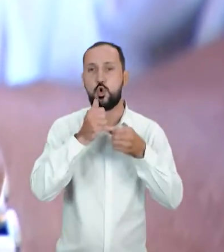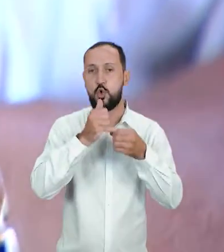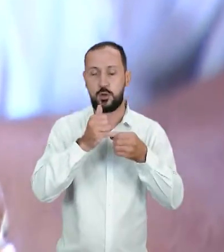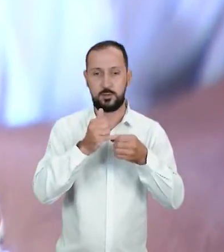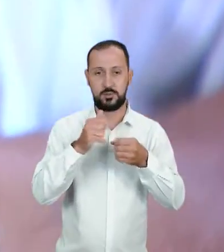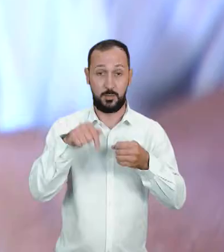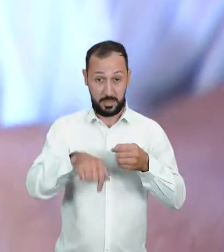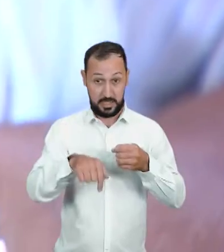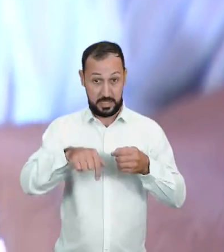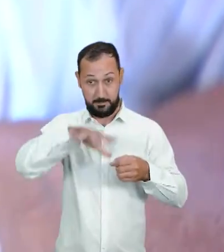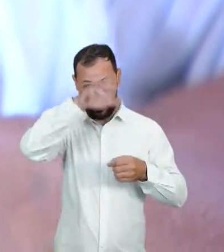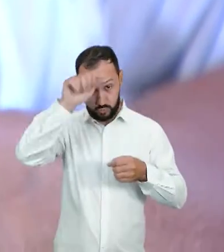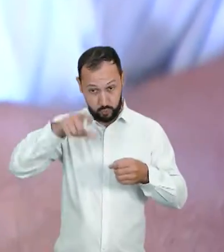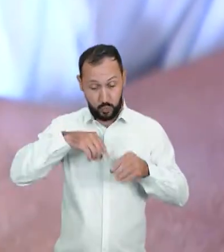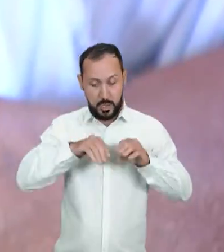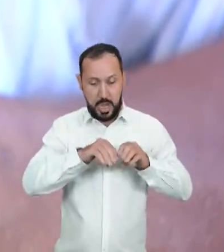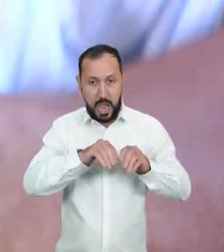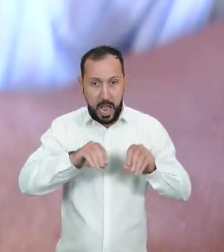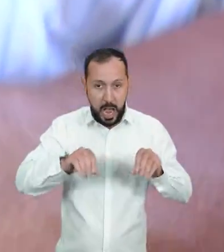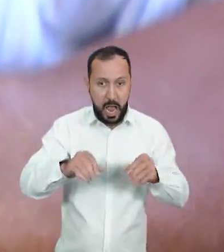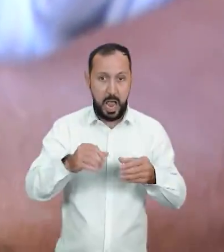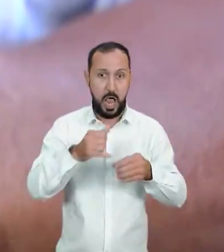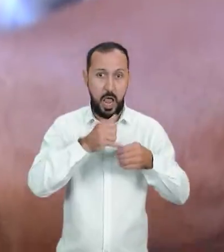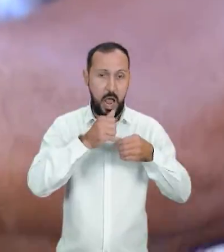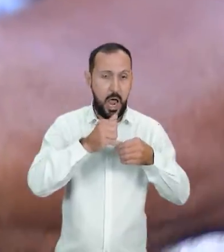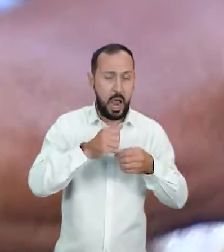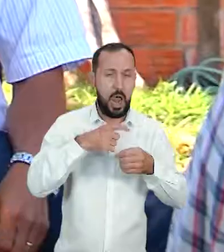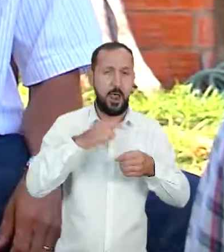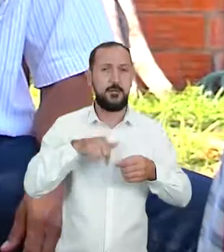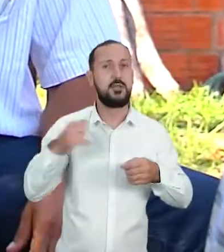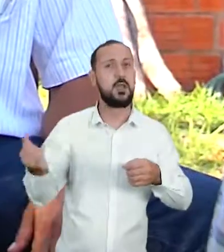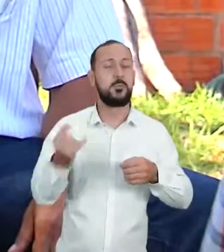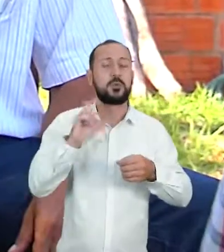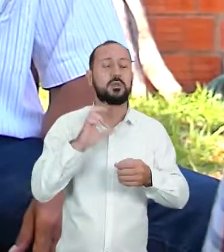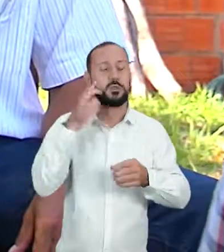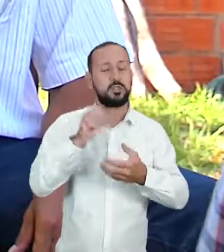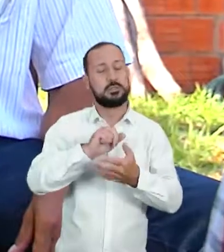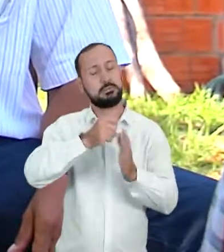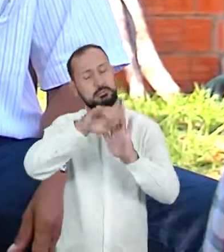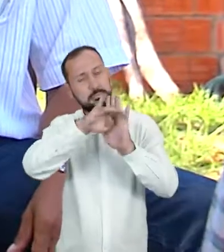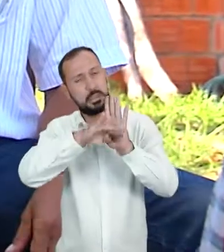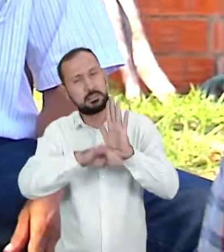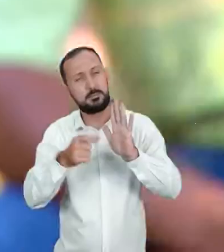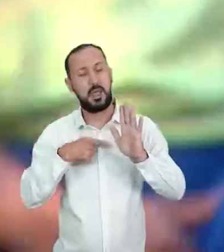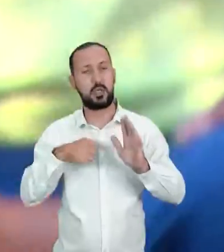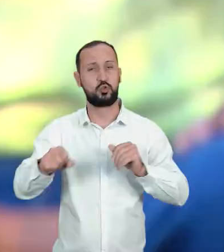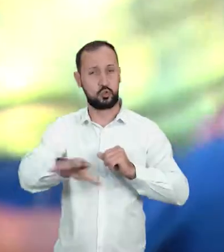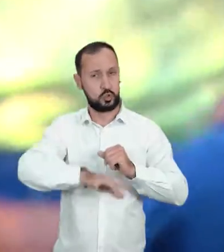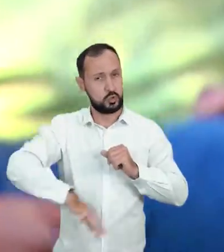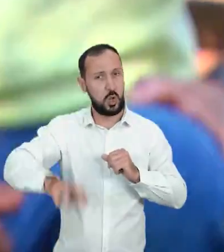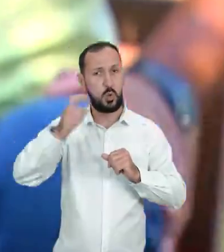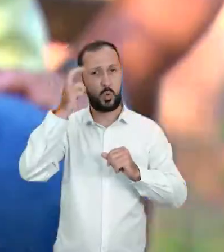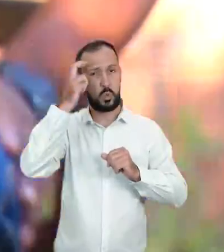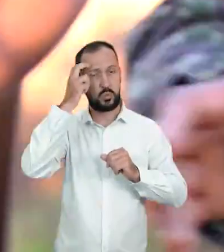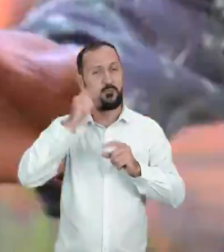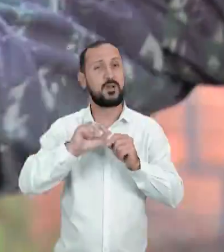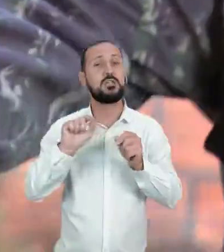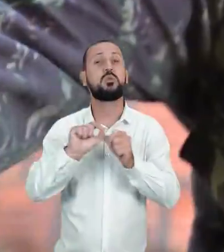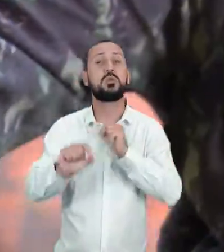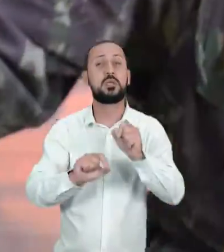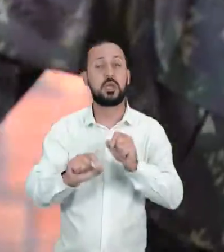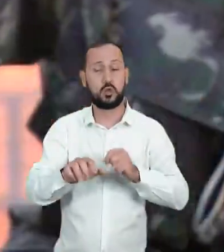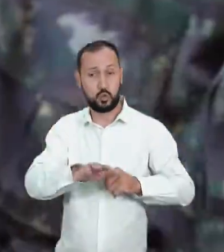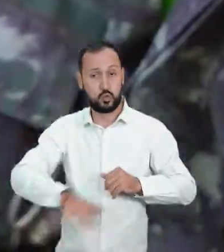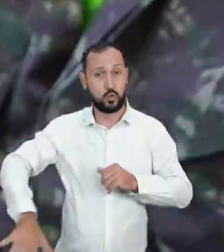isso, a importância da erva mate para nós se reflete em aspectos históricos, econômicos e sociais. Ela simboliza o fortalecimento